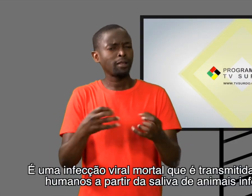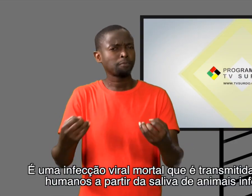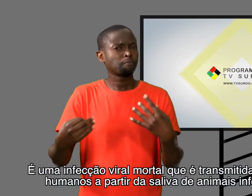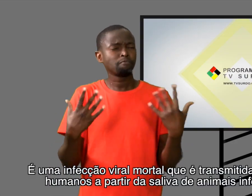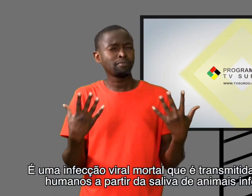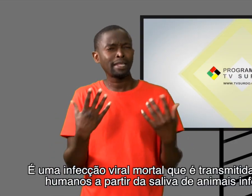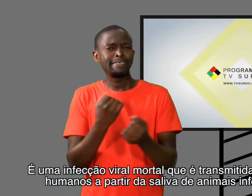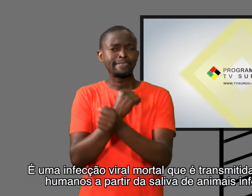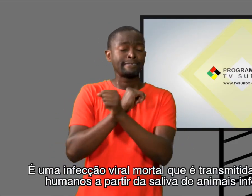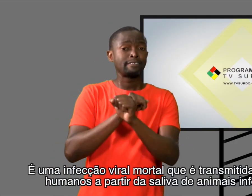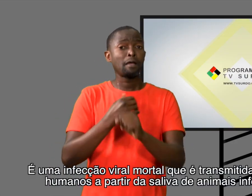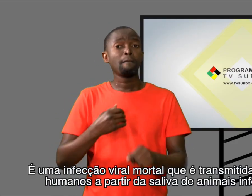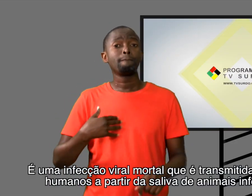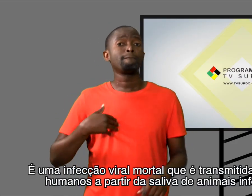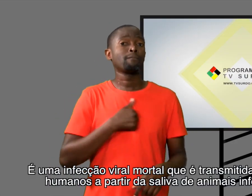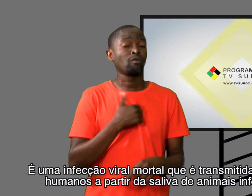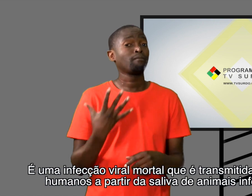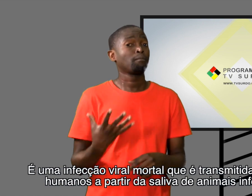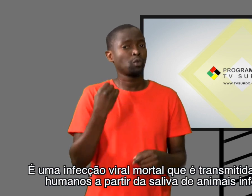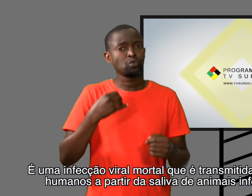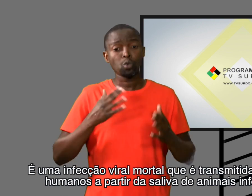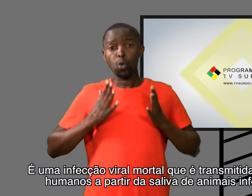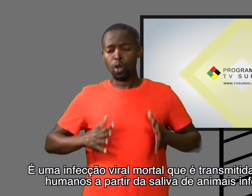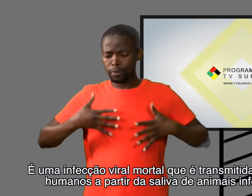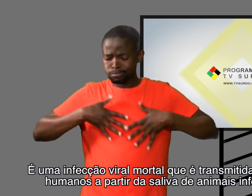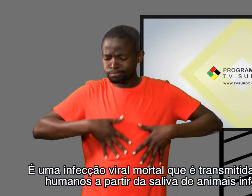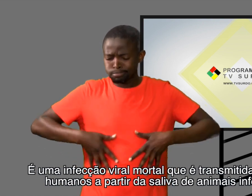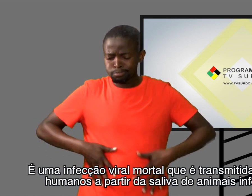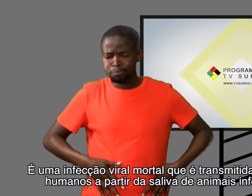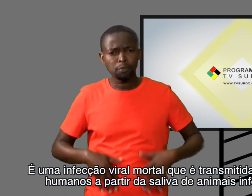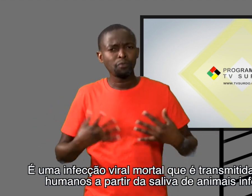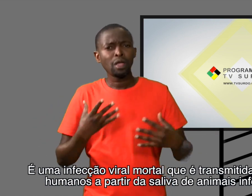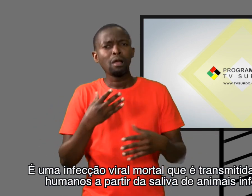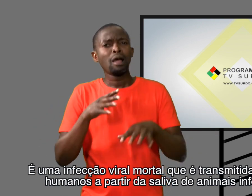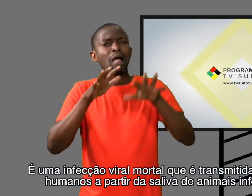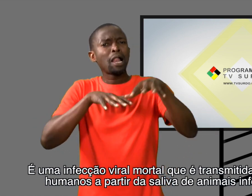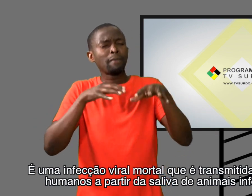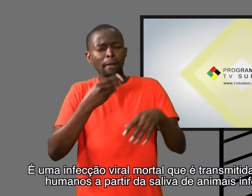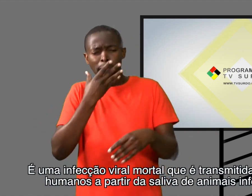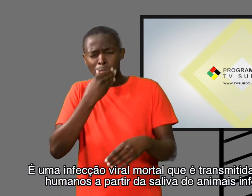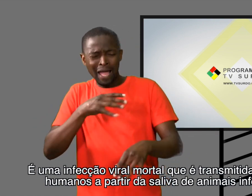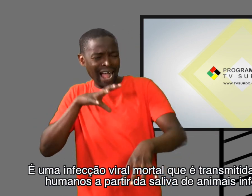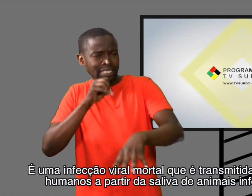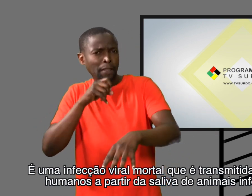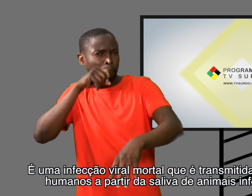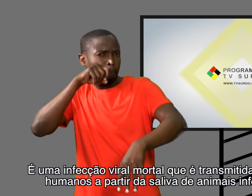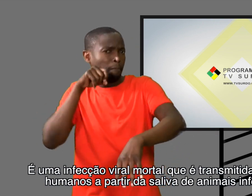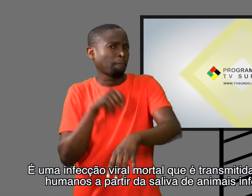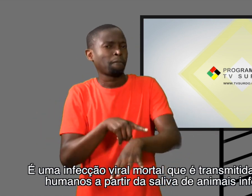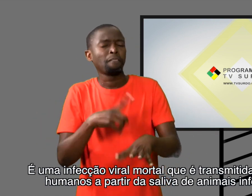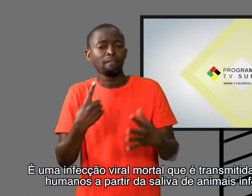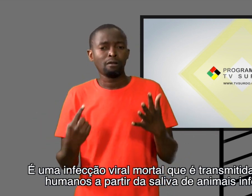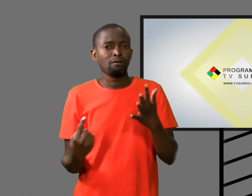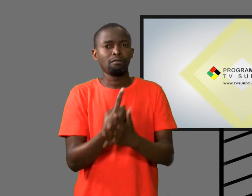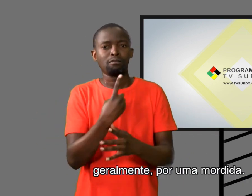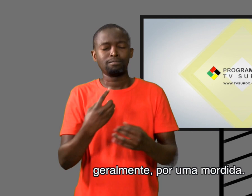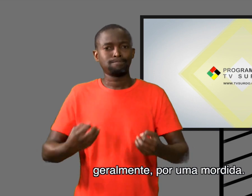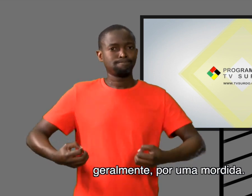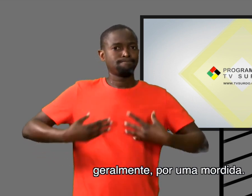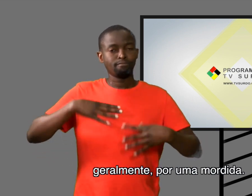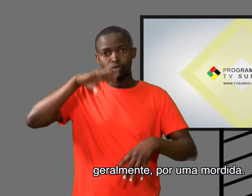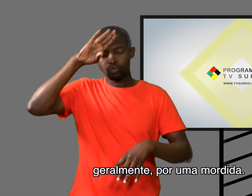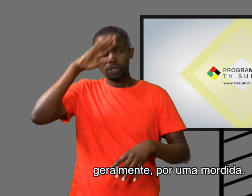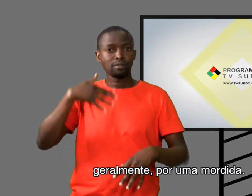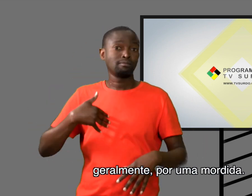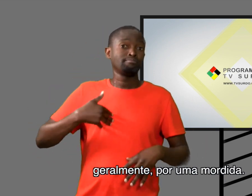É uma infeção viral mortal que é transmitida para seres humanos a partir da saliva de animais infetados.